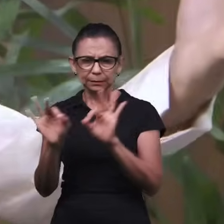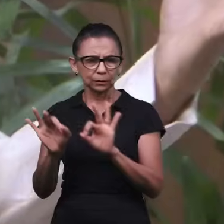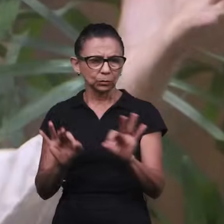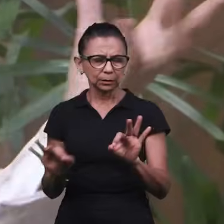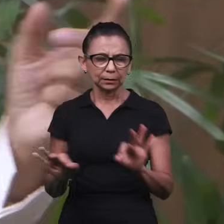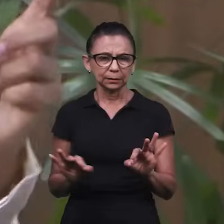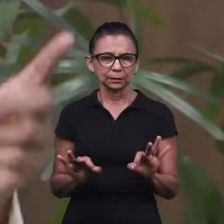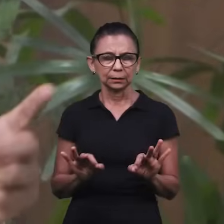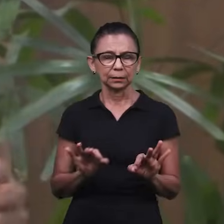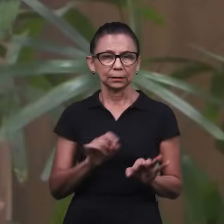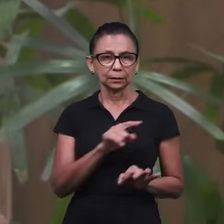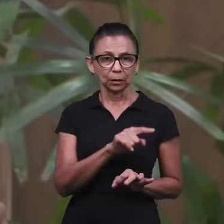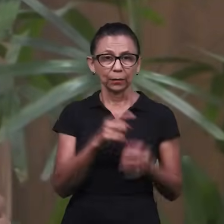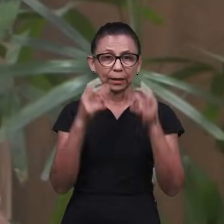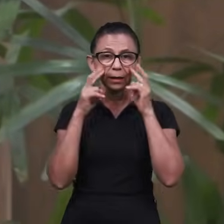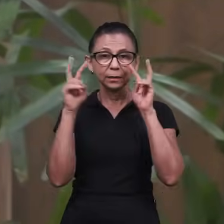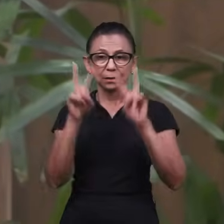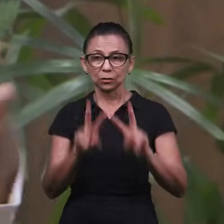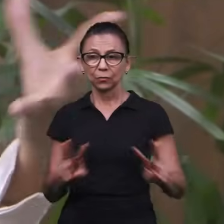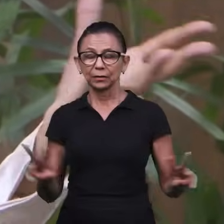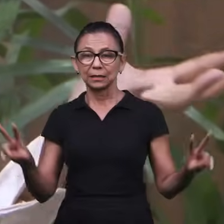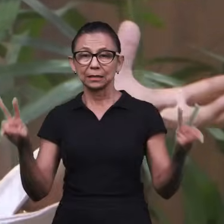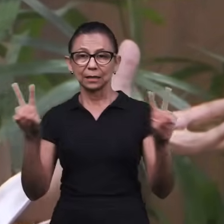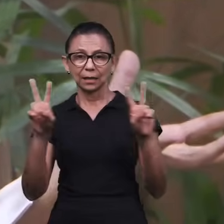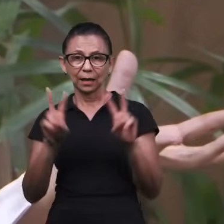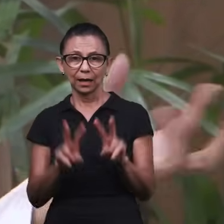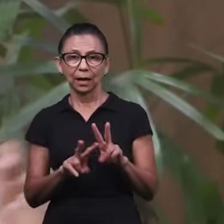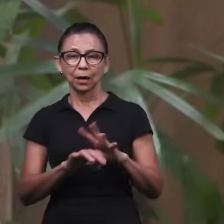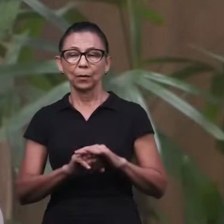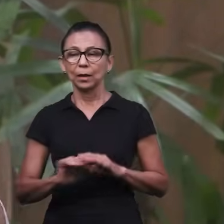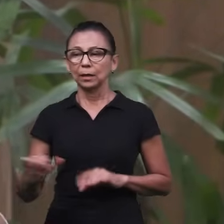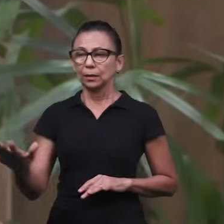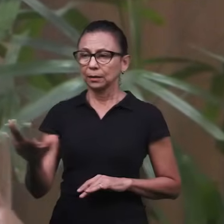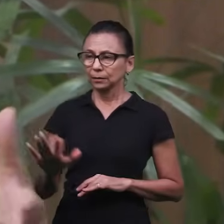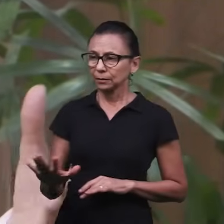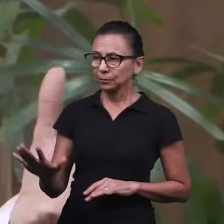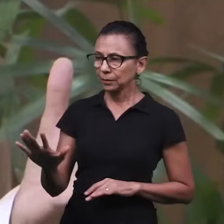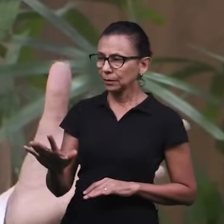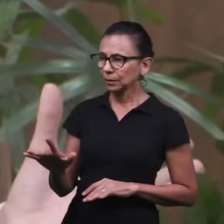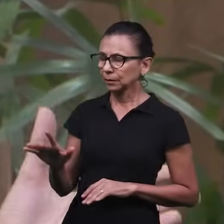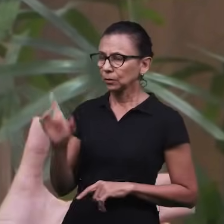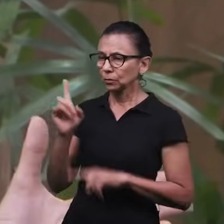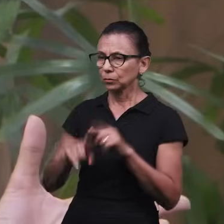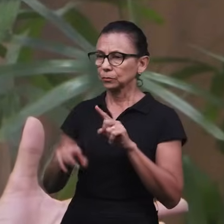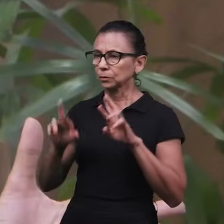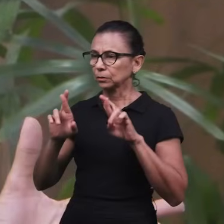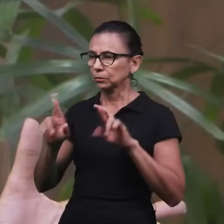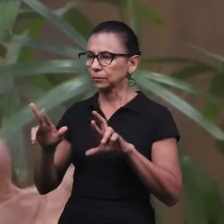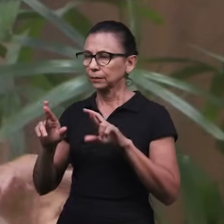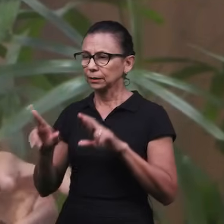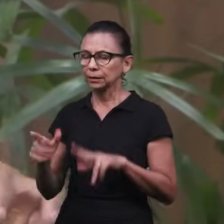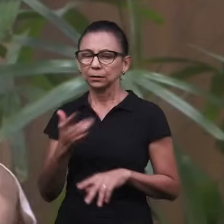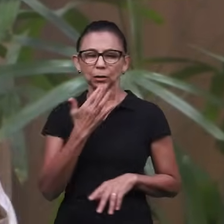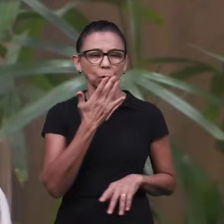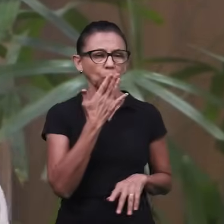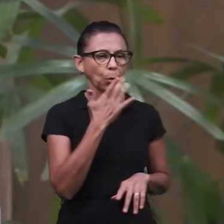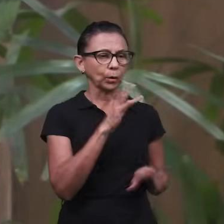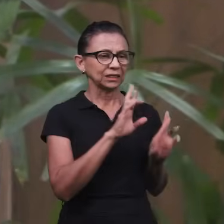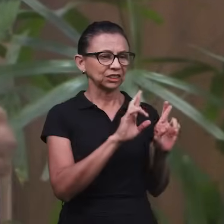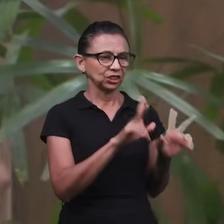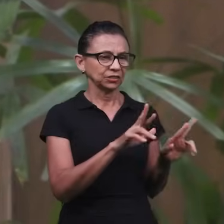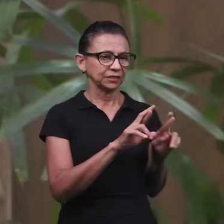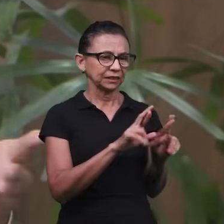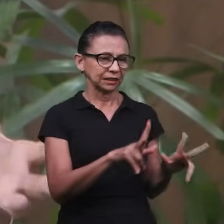esse ambiente que não é aquele tem cores diferentes, tem objetos diferentes. Não pode